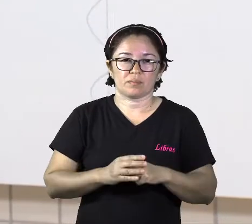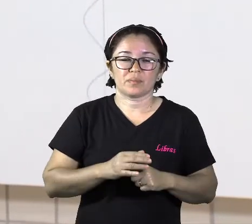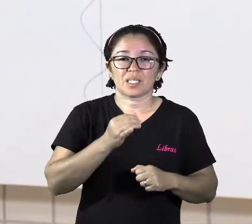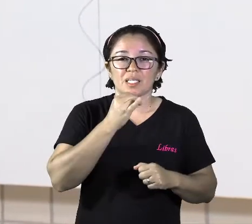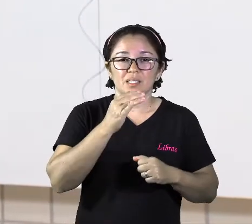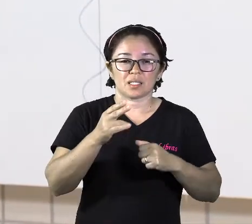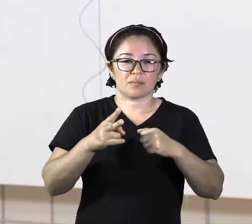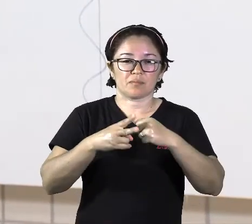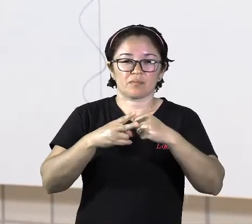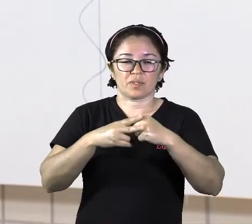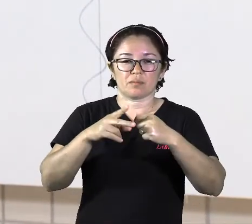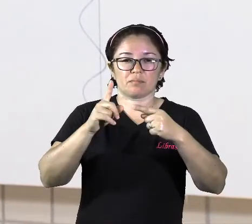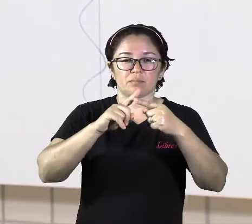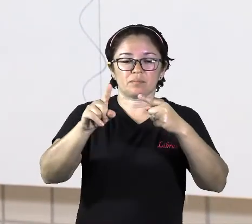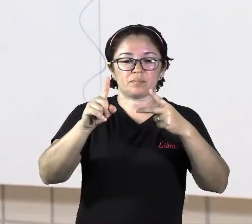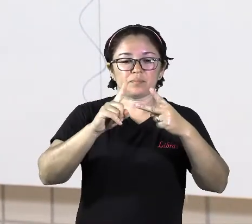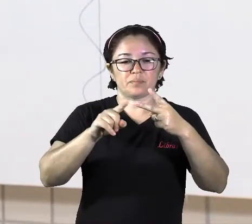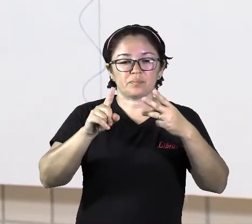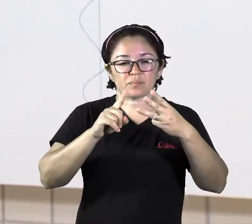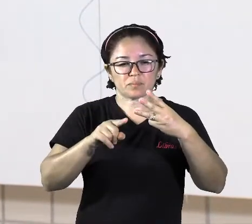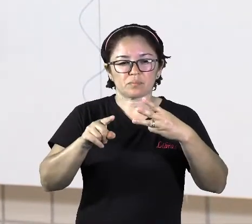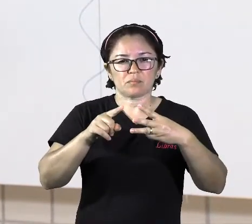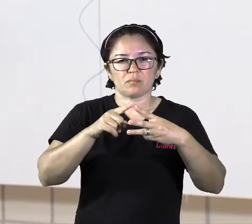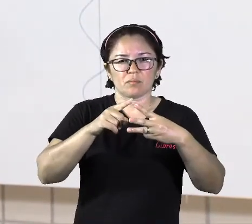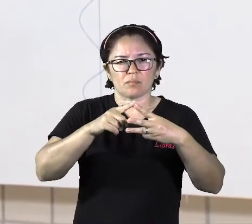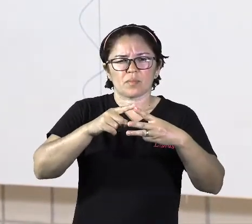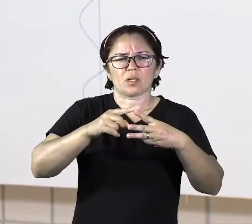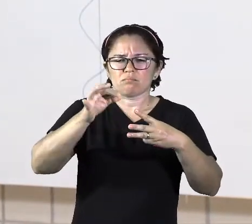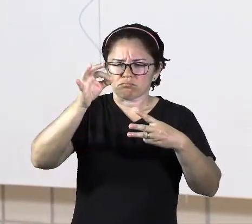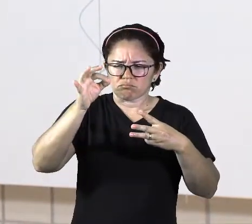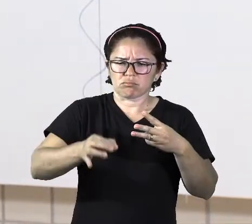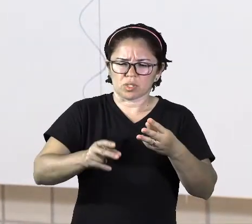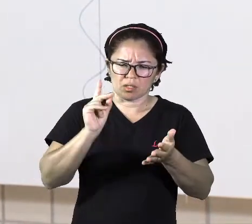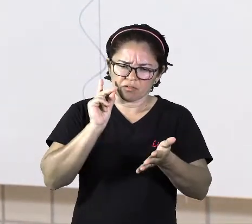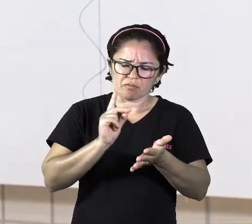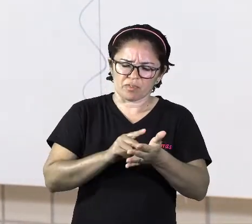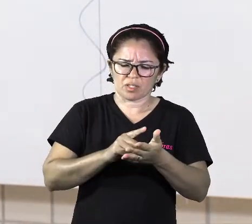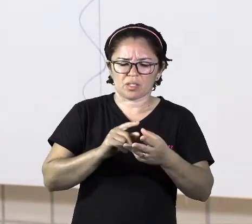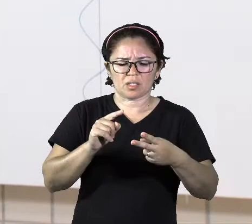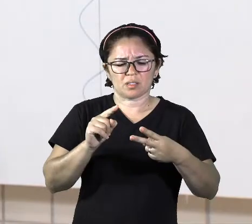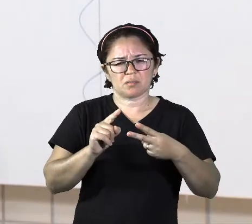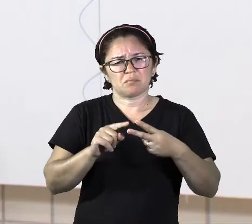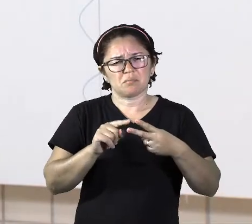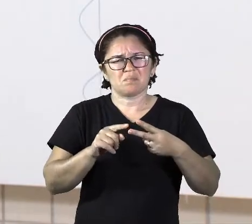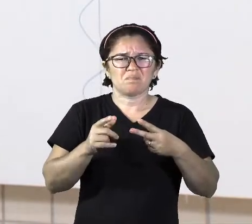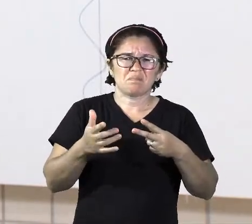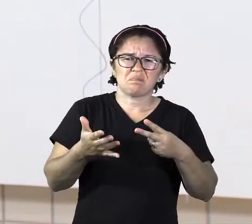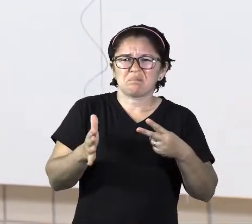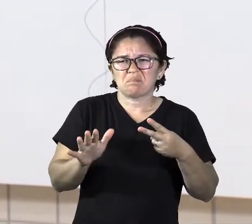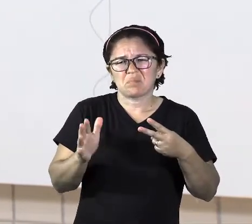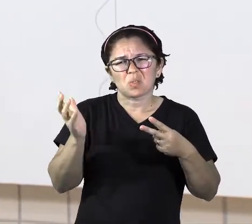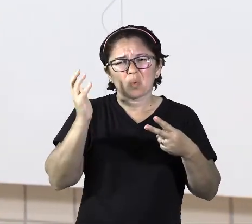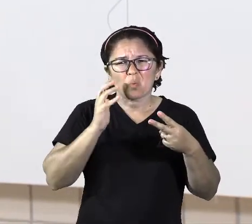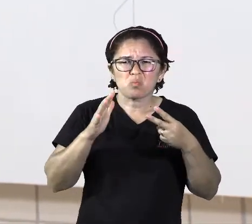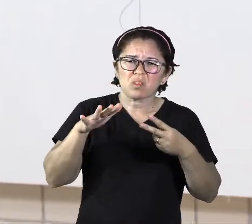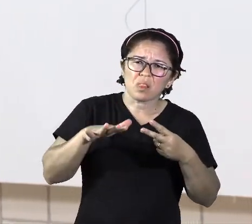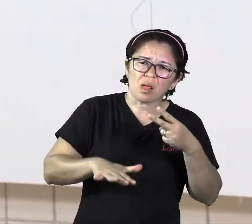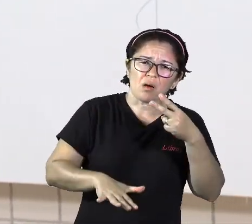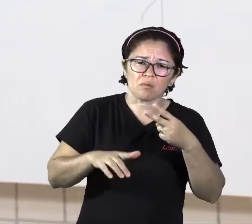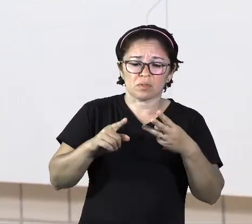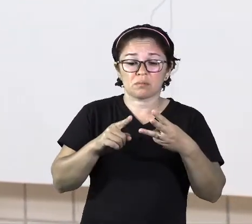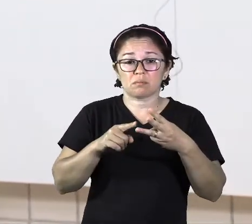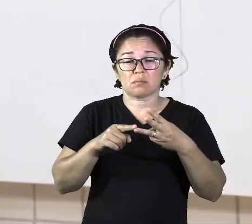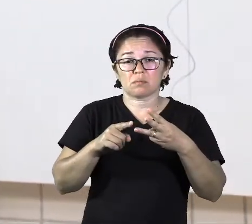subjuntivo, uma possibilidade, e o imperativo, uma ordem, um pedido, tá bom? Modos e